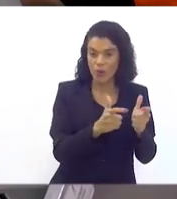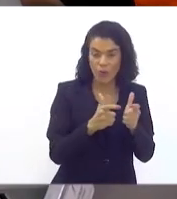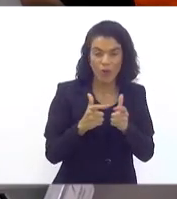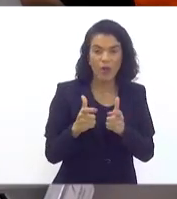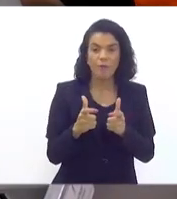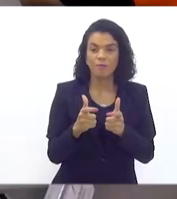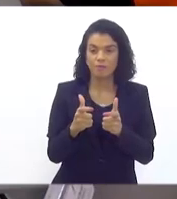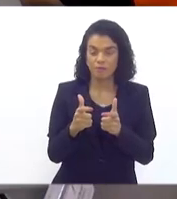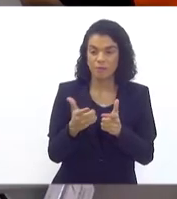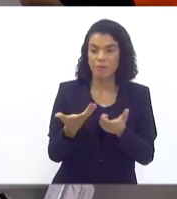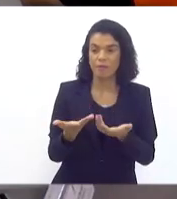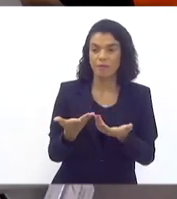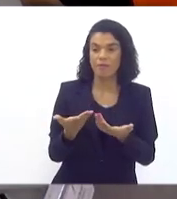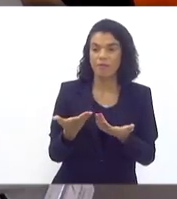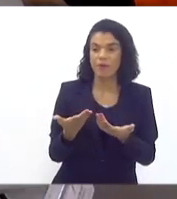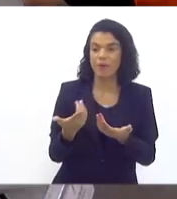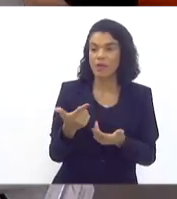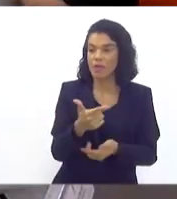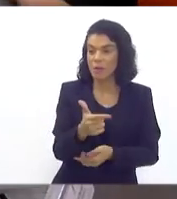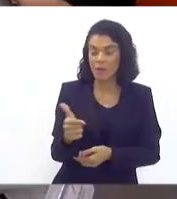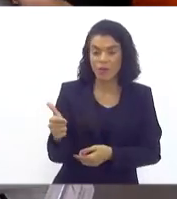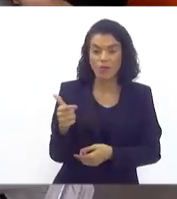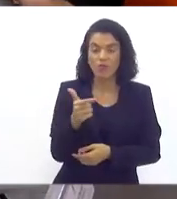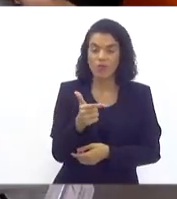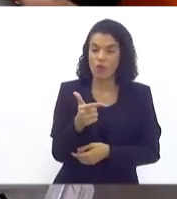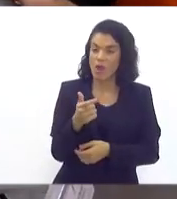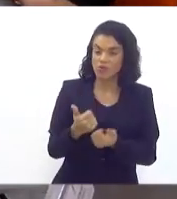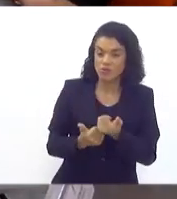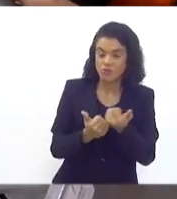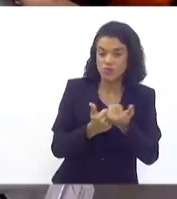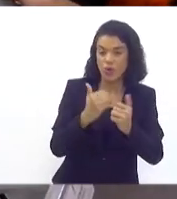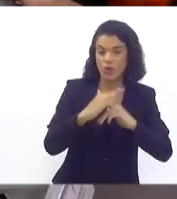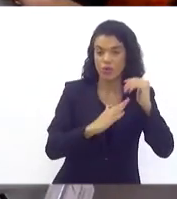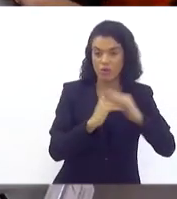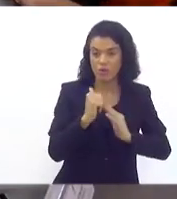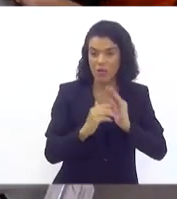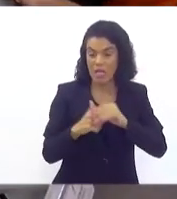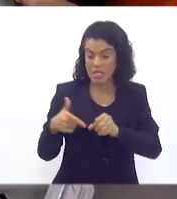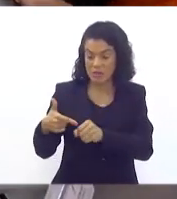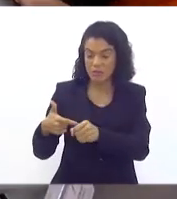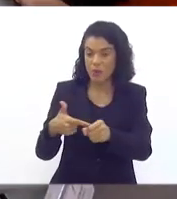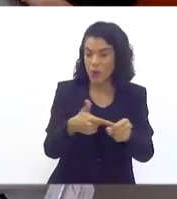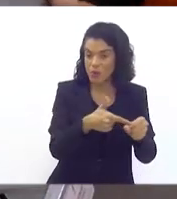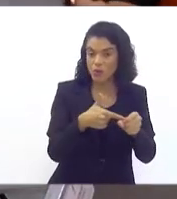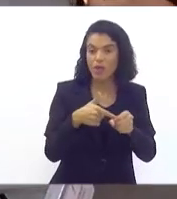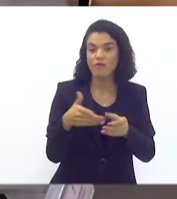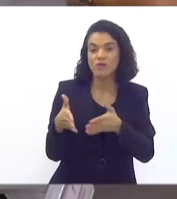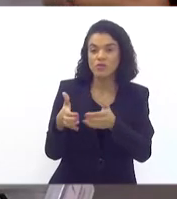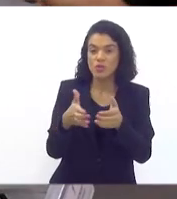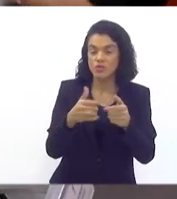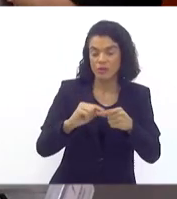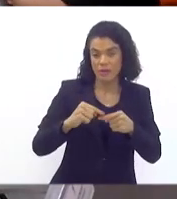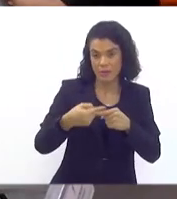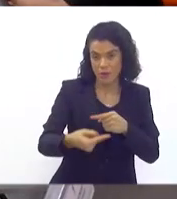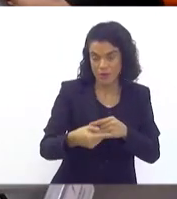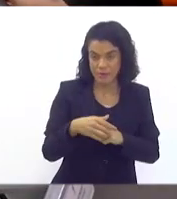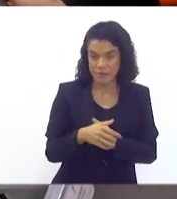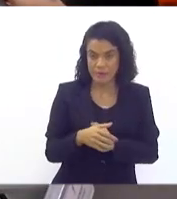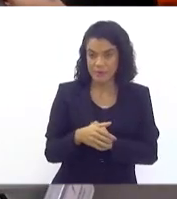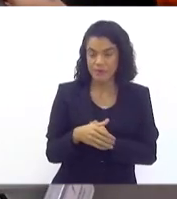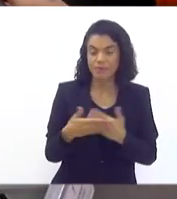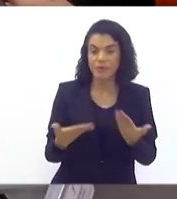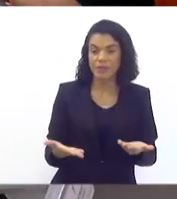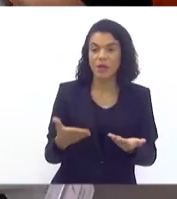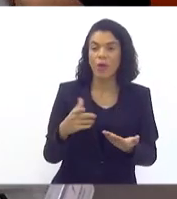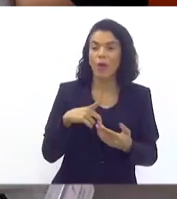simplesmente de que não há suporte técnico e muitos desses postos Deputado estante foram solicitados após então é um é